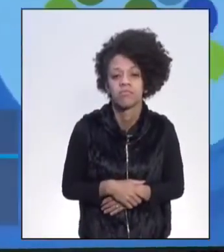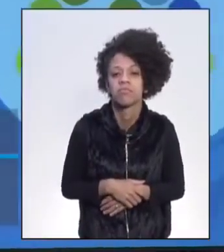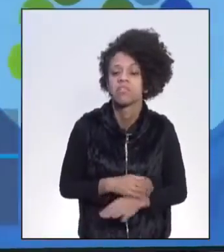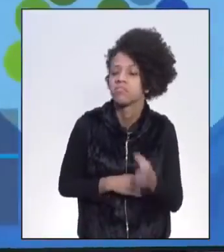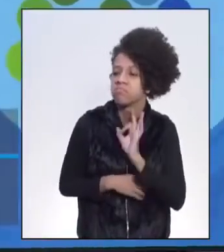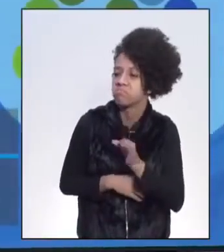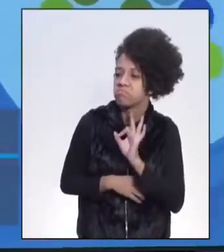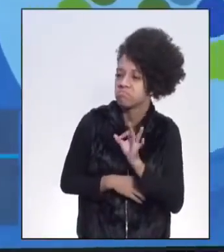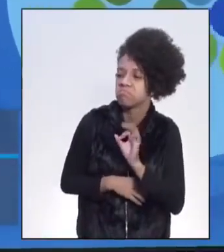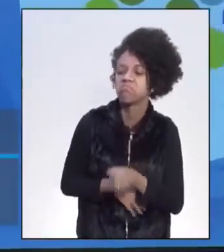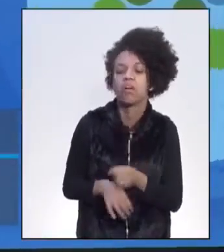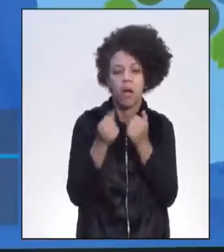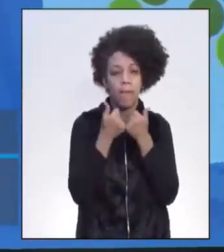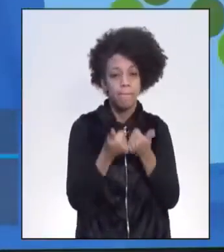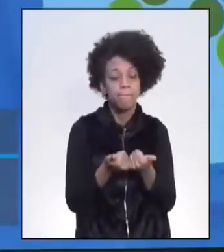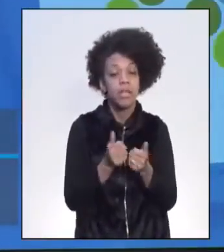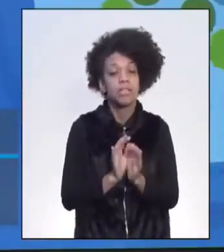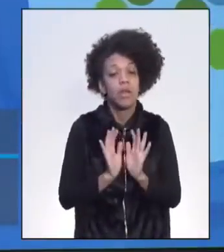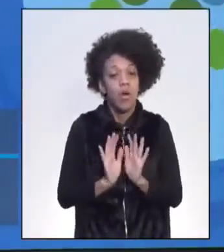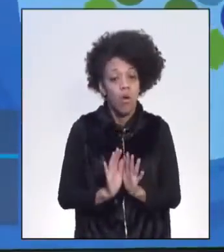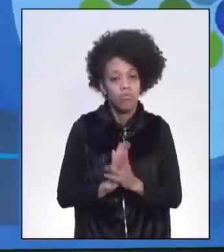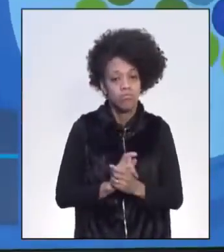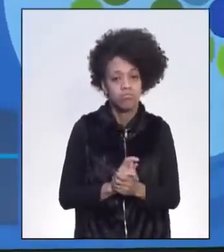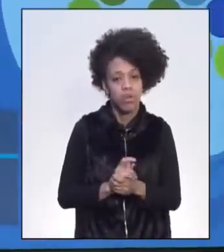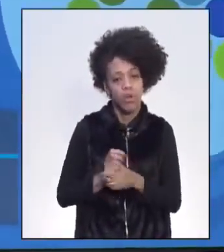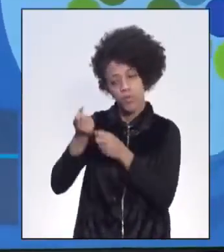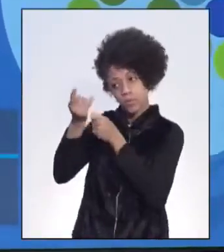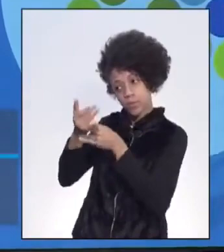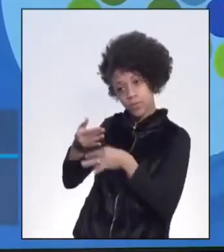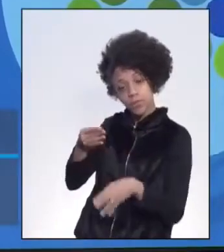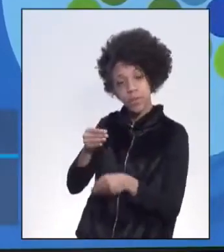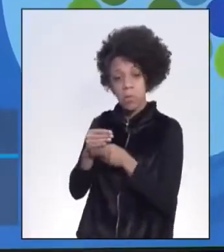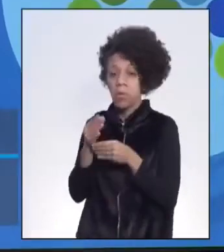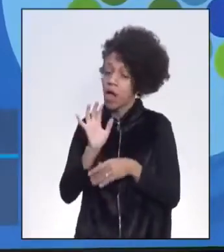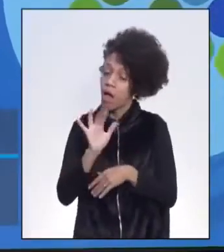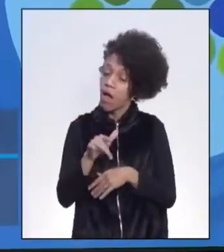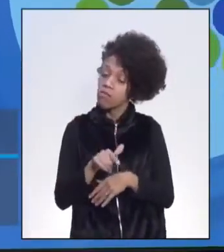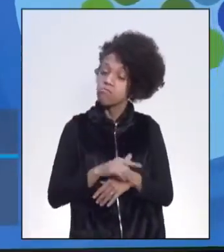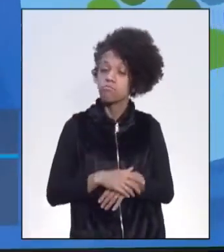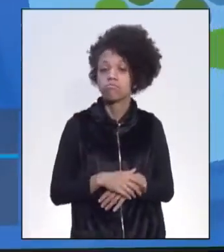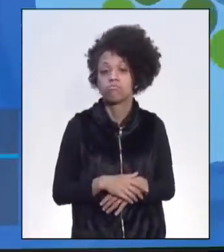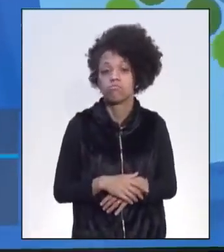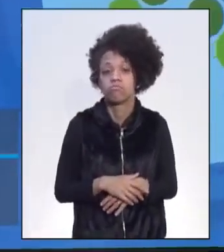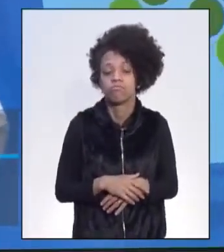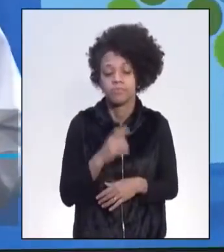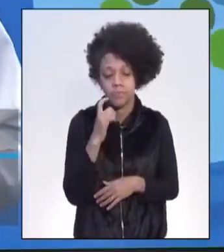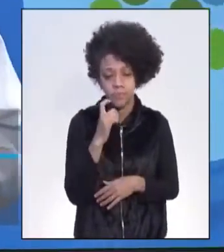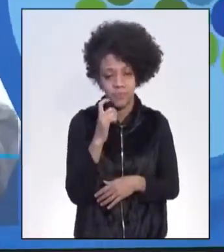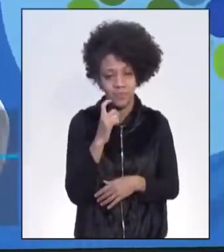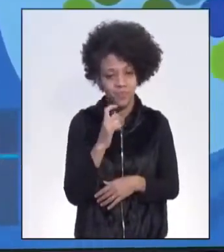Perfeito. Muito bem, gente. Então, assim, o comentário que eu tenho para fazer é isso mesmo, né?